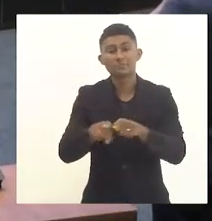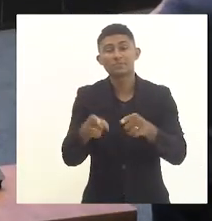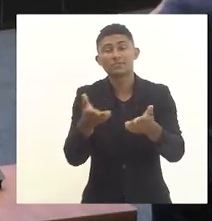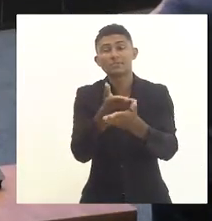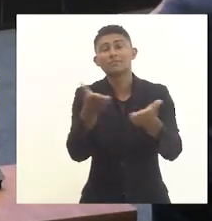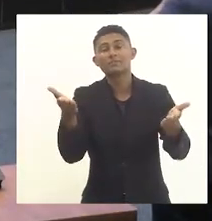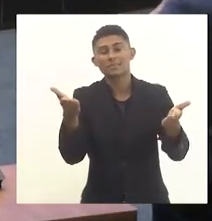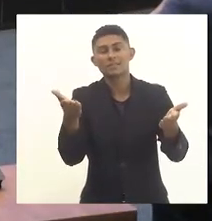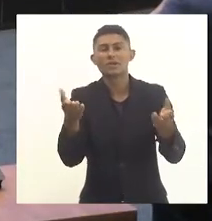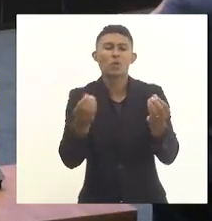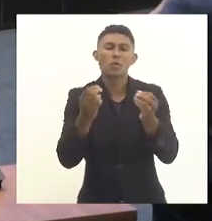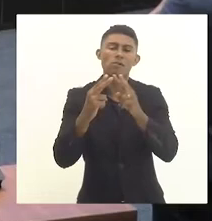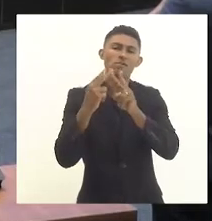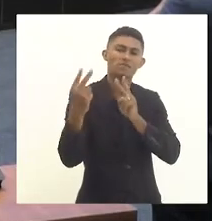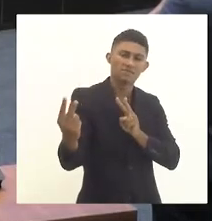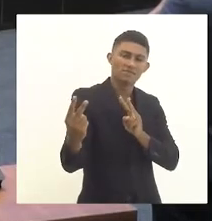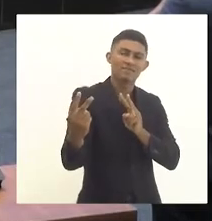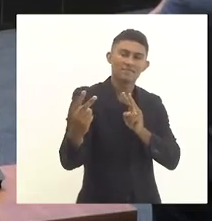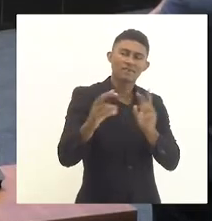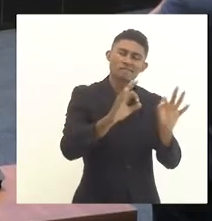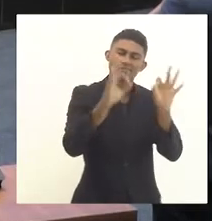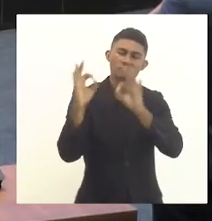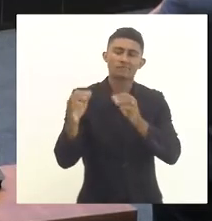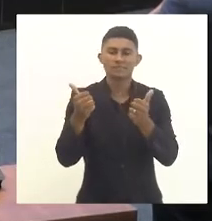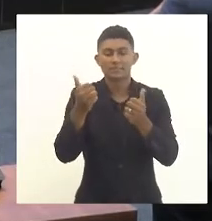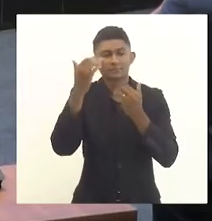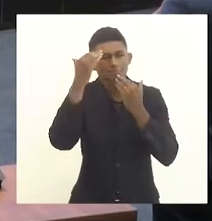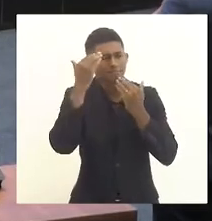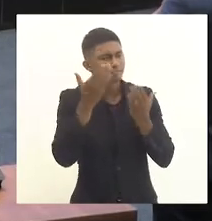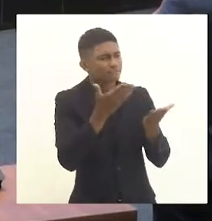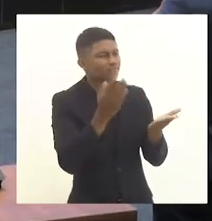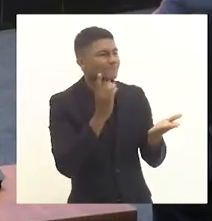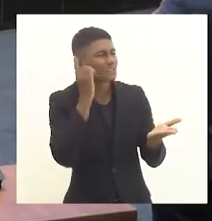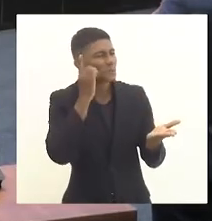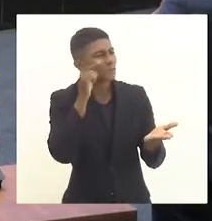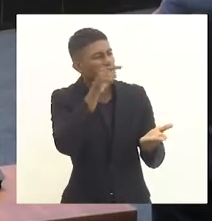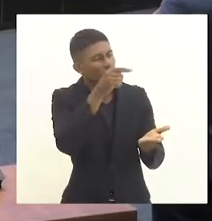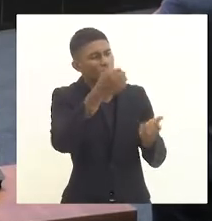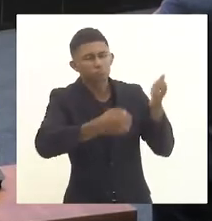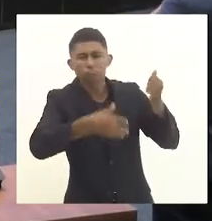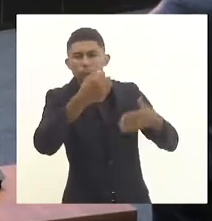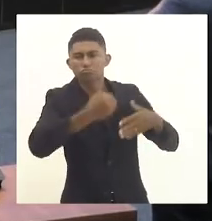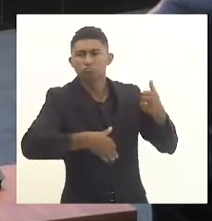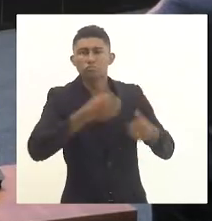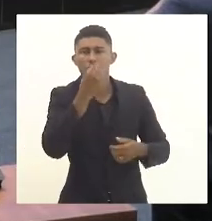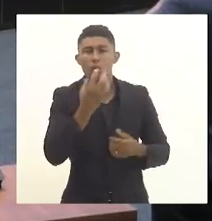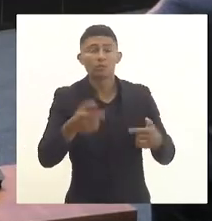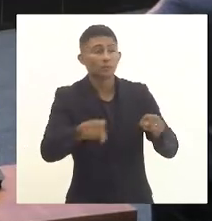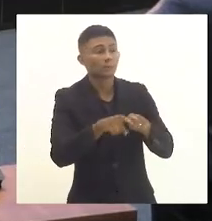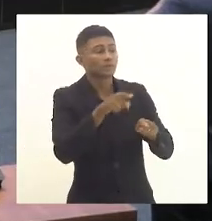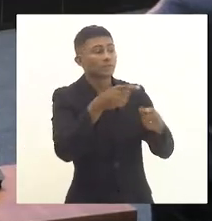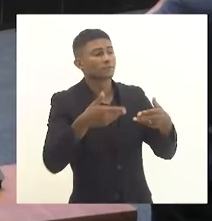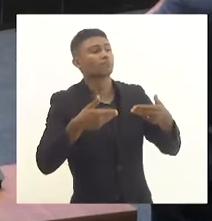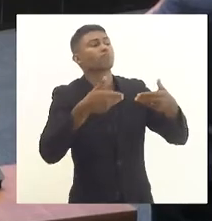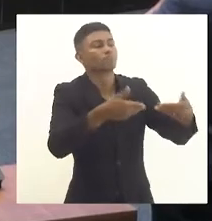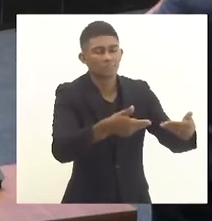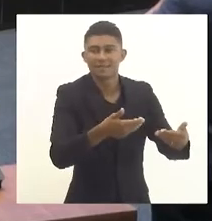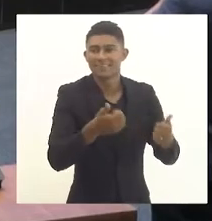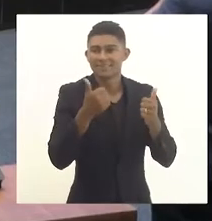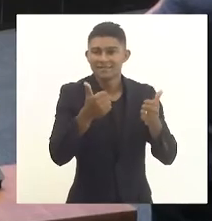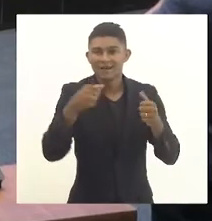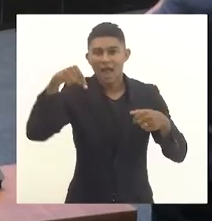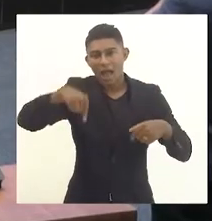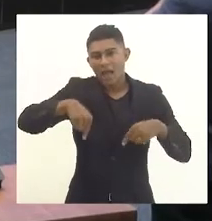acompanhando remotamente. Muito obrigado, deputado, pelas suas palavras, obrigado por nos receber aqui na